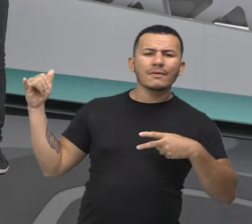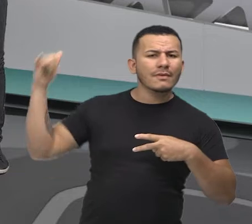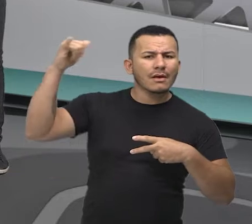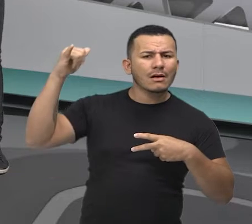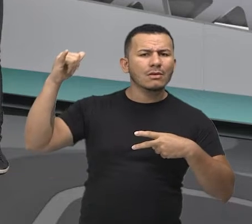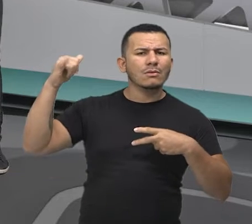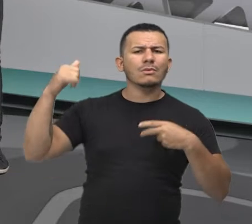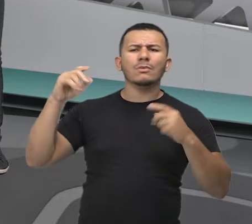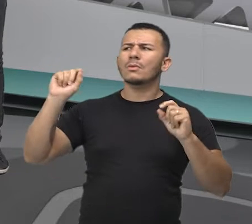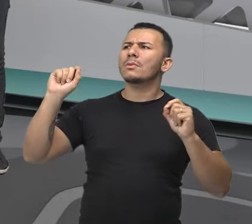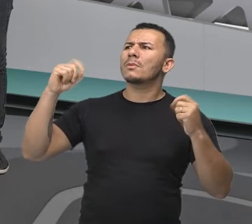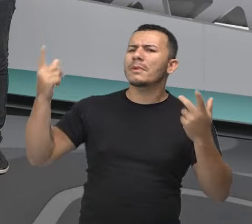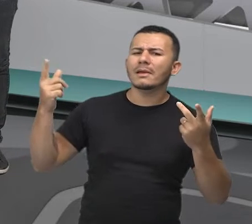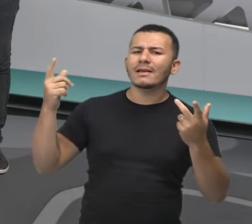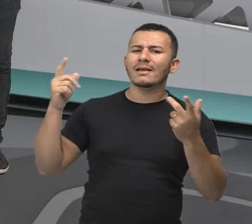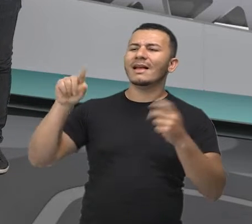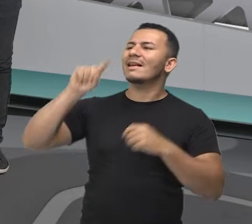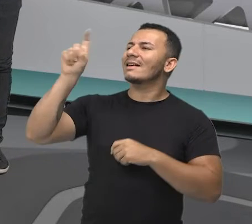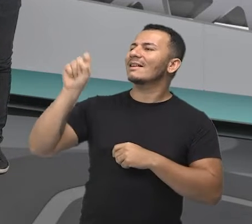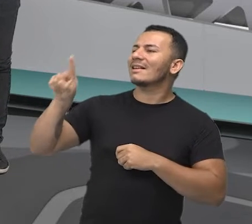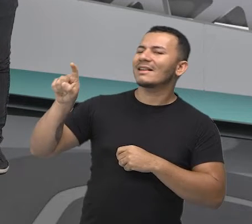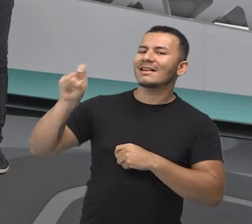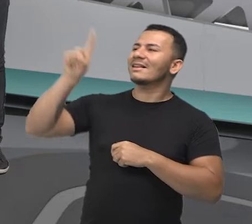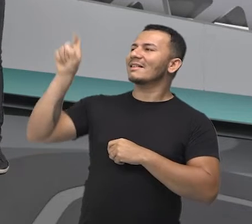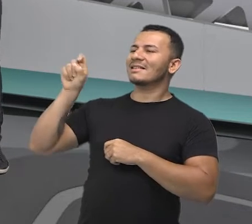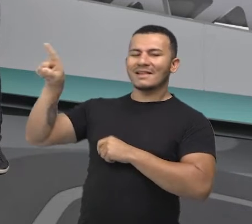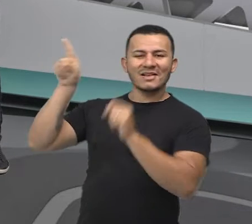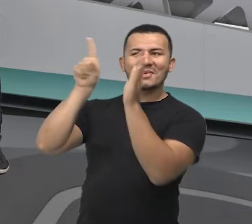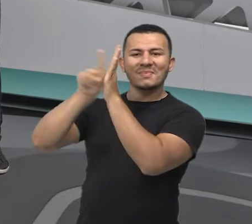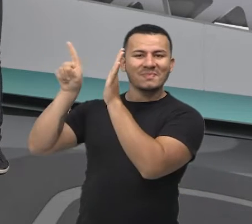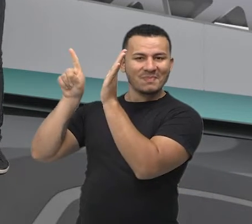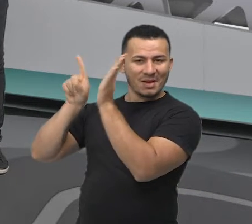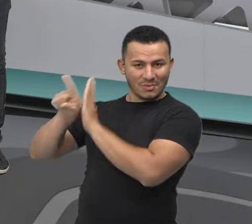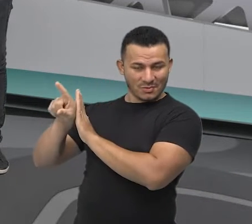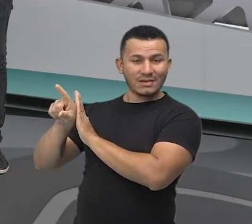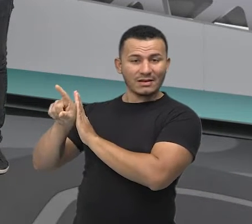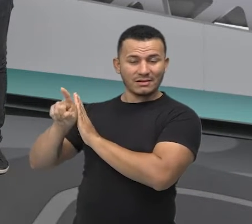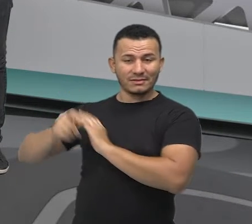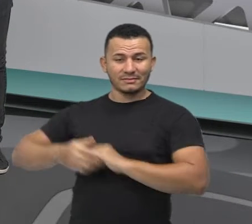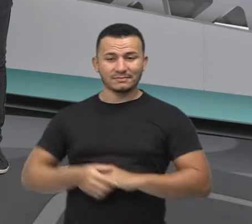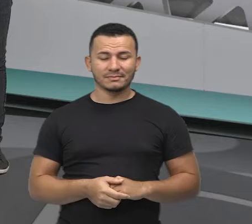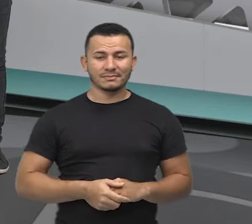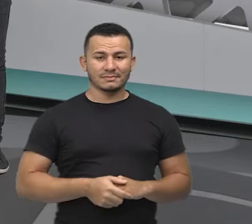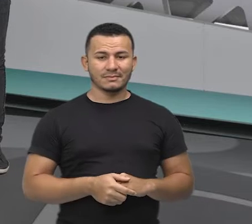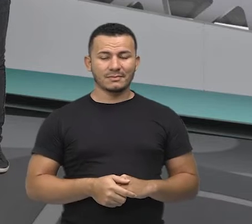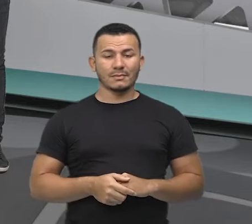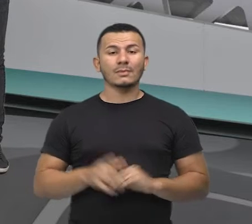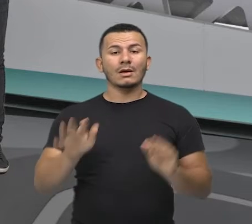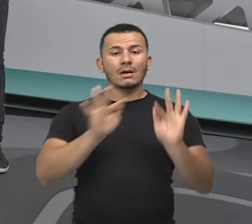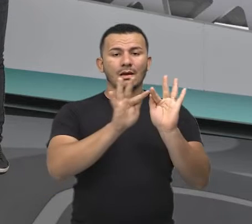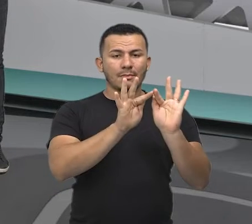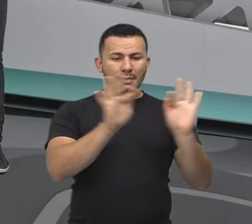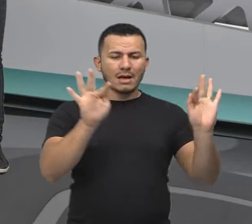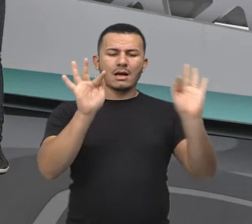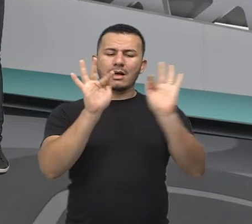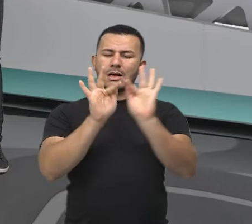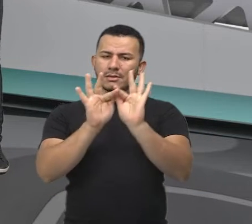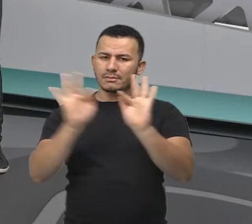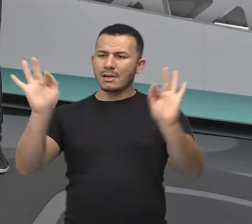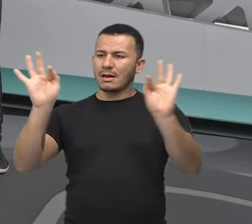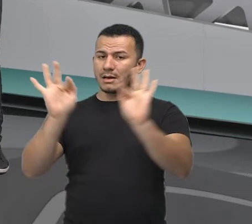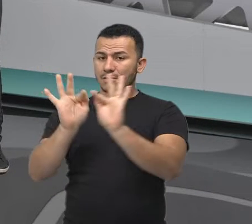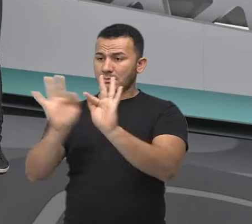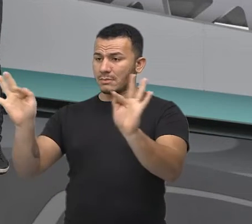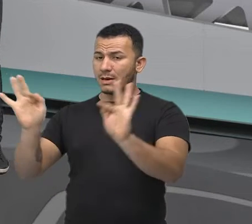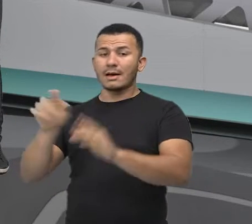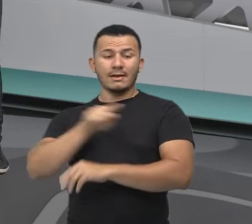são questionamentos, são interrogativas e interrogativas diretas que aparecem aqui no nosso texto. Observem que as frases que